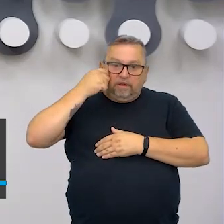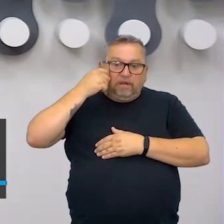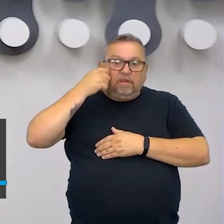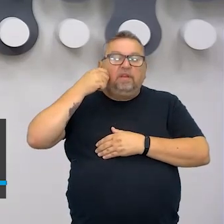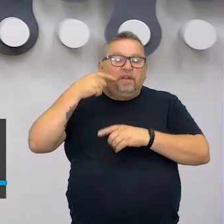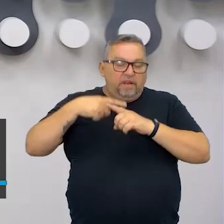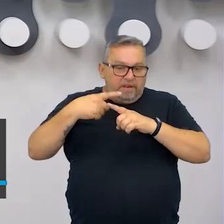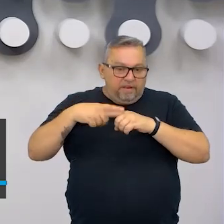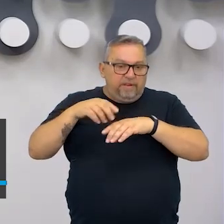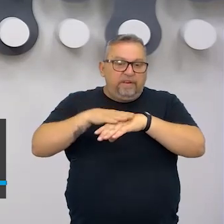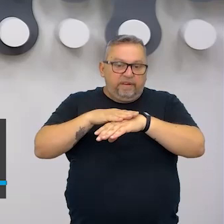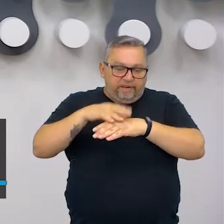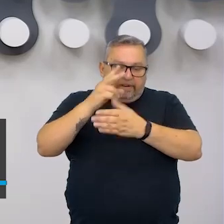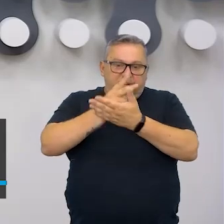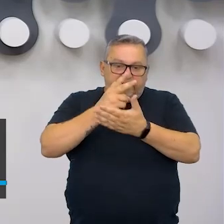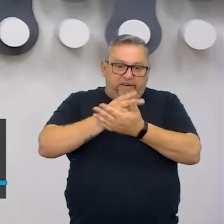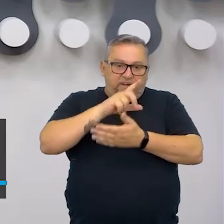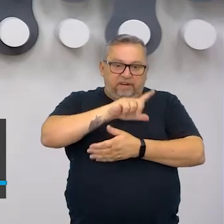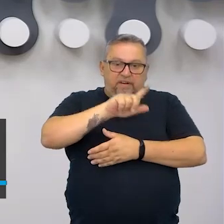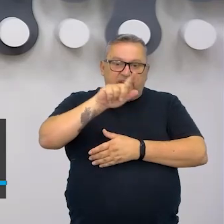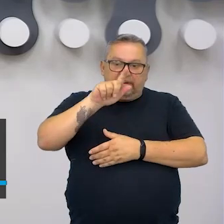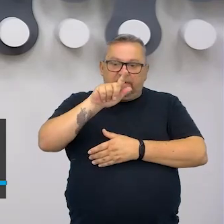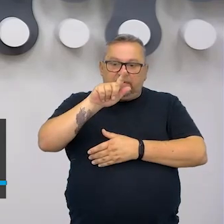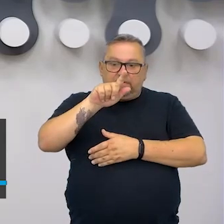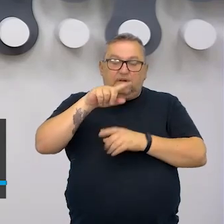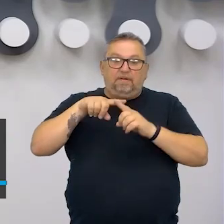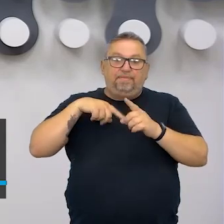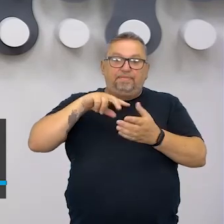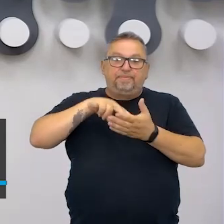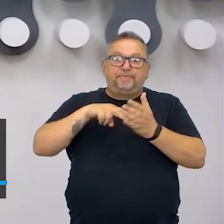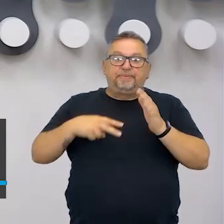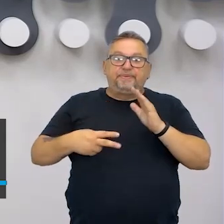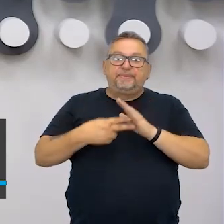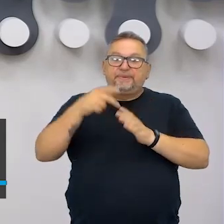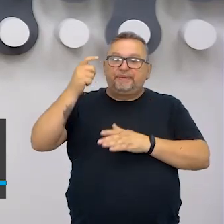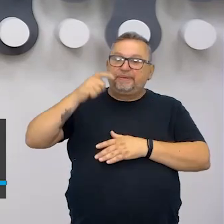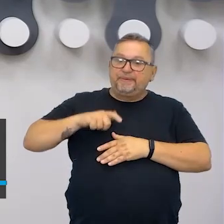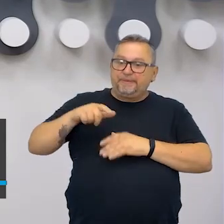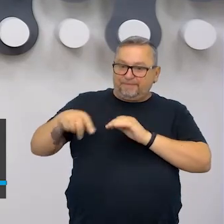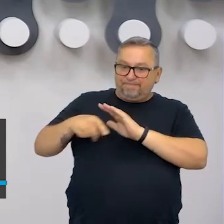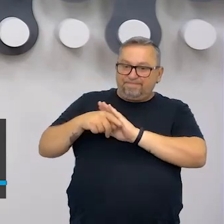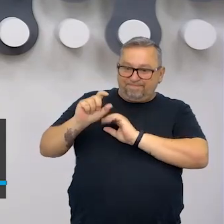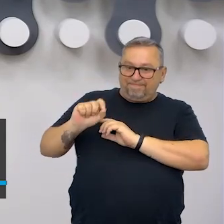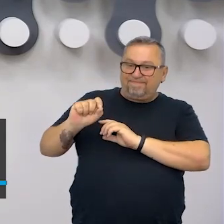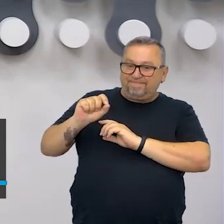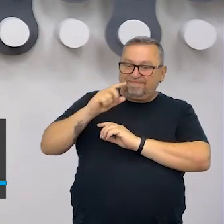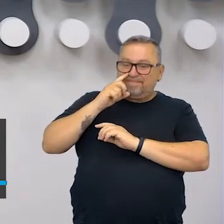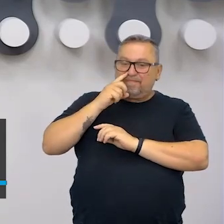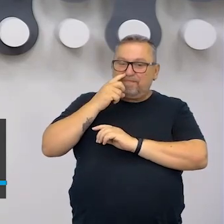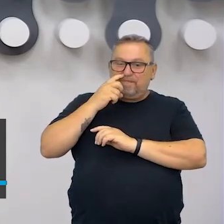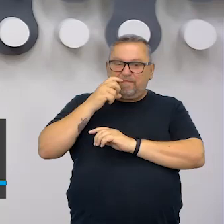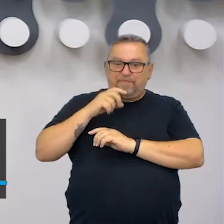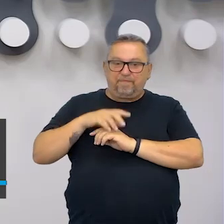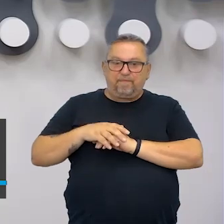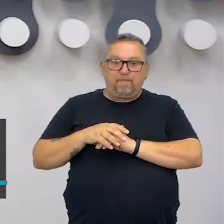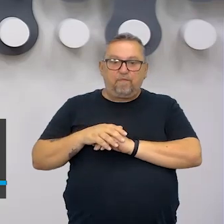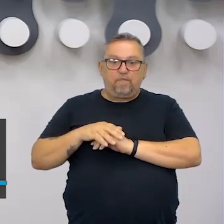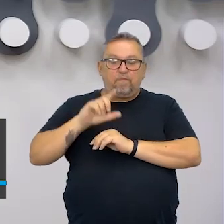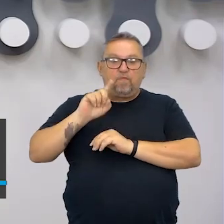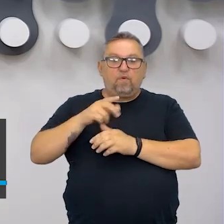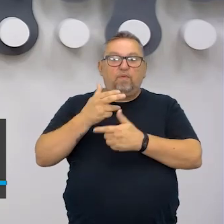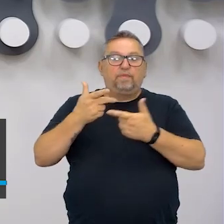é essa mesma linguagem que vai dar significado para o ser negro, ou seja, não é algo que